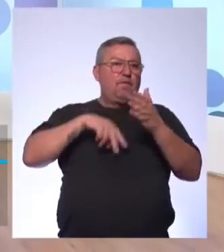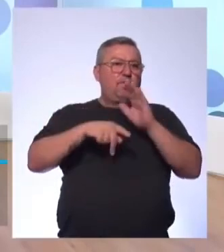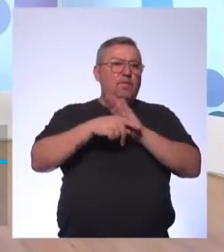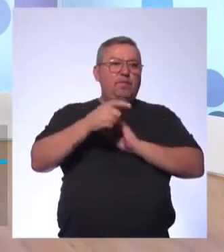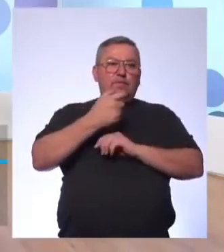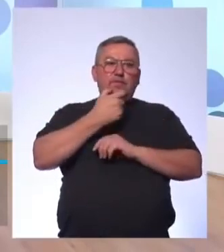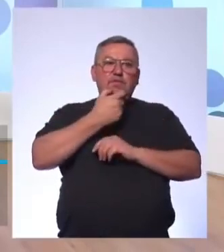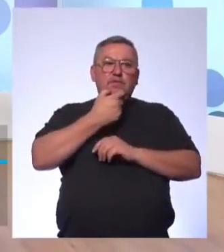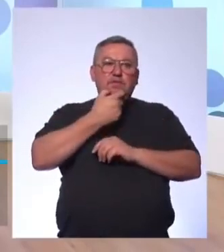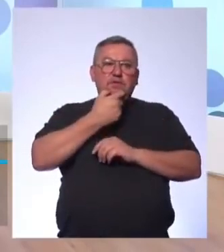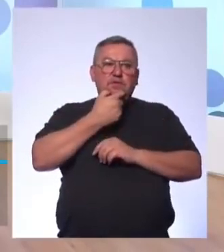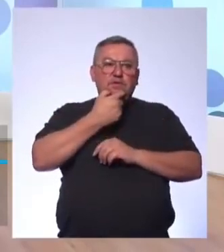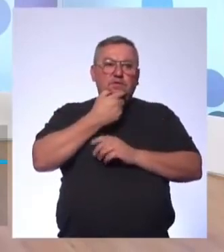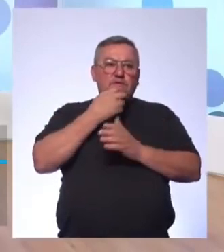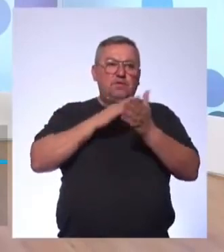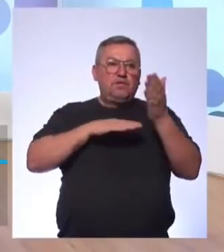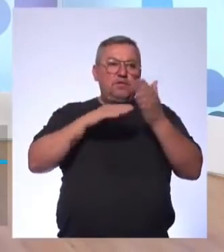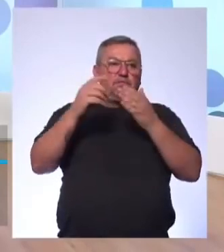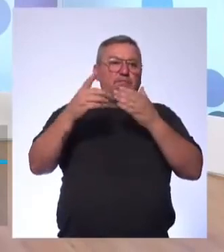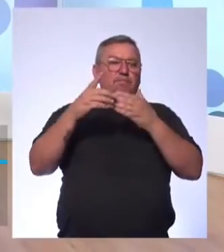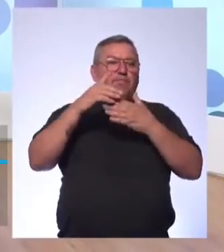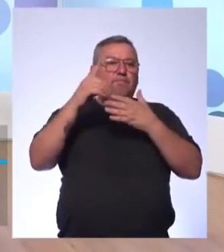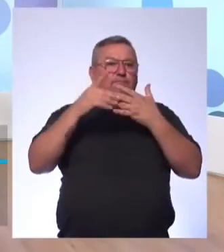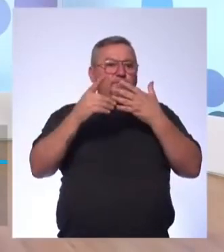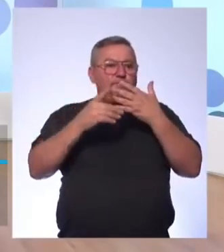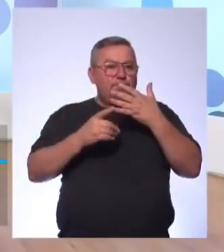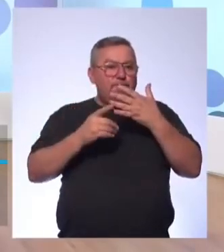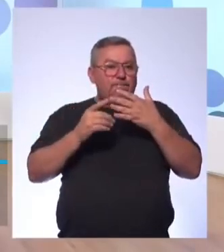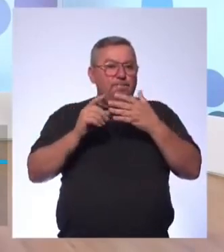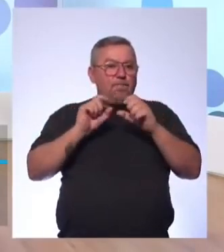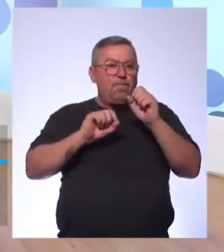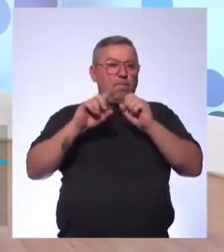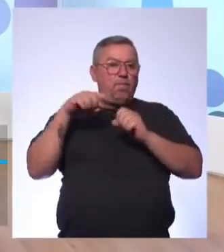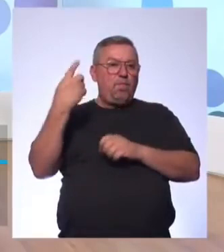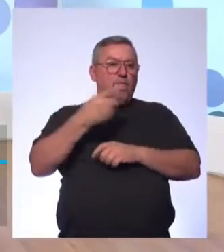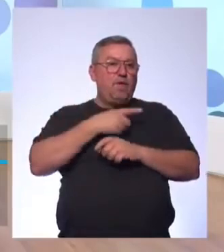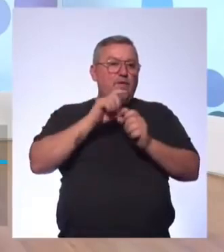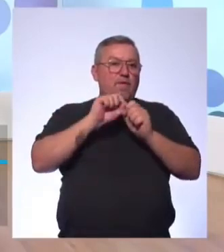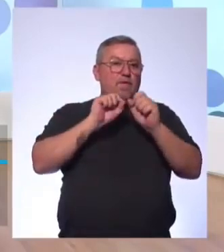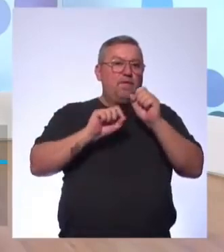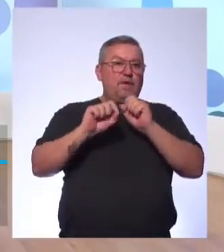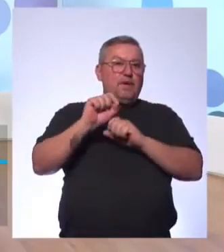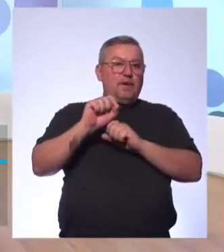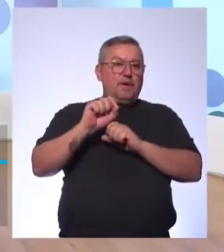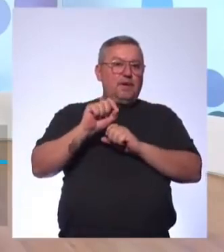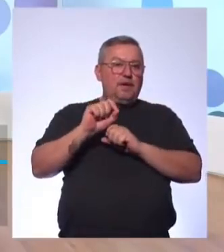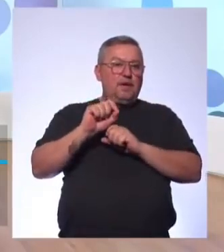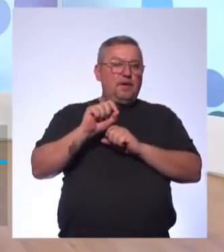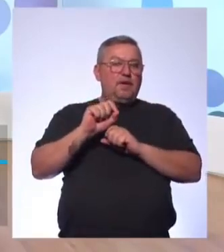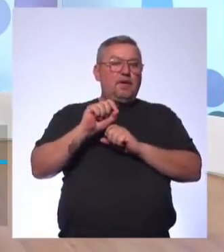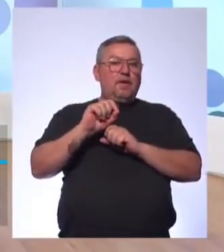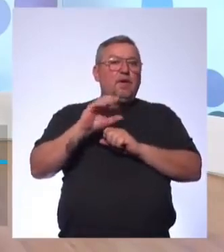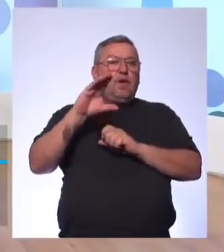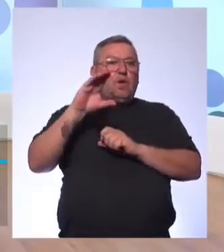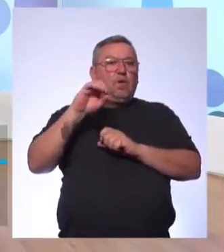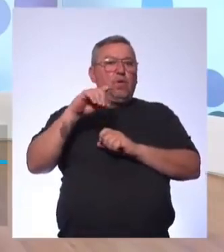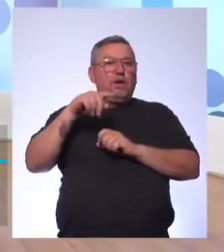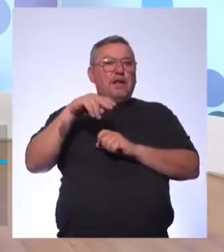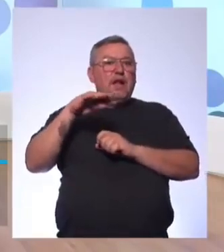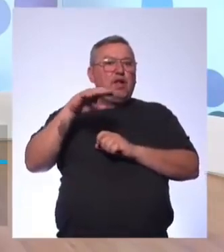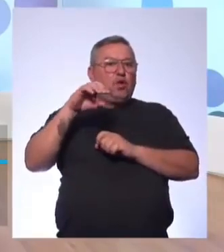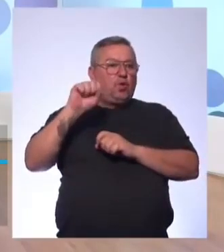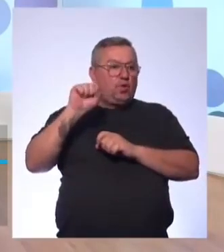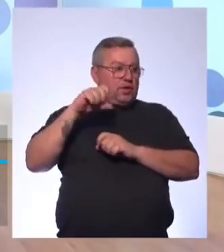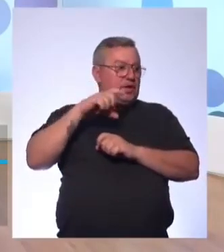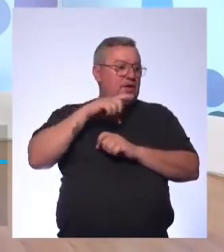aqui é pertinente a todas as disciplinas. Então, agora, o que nós vamos fazer? Nós vamos fazer os cognates, que são os cognatos, que